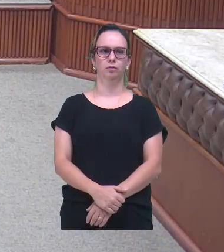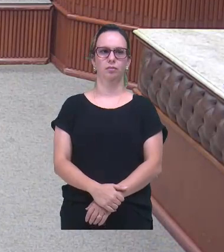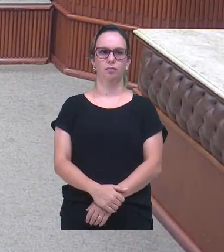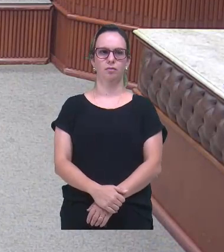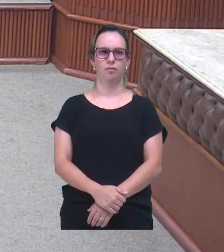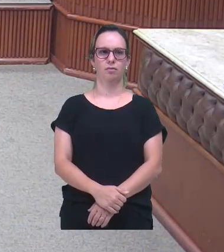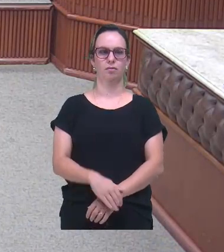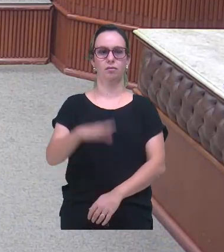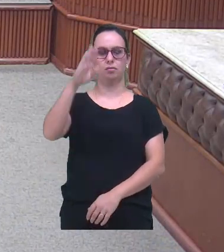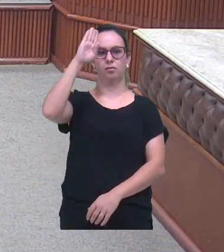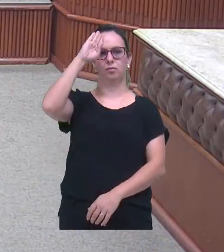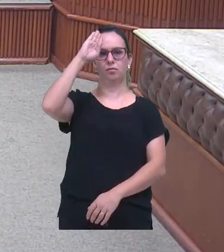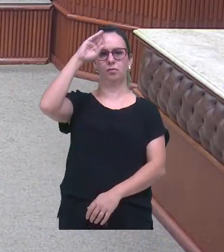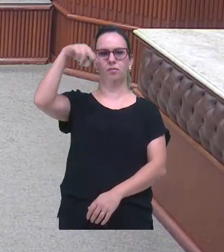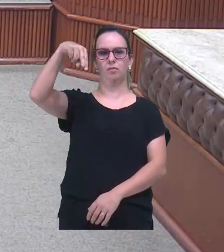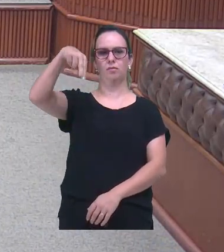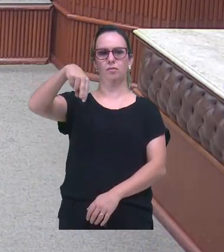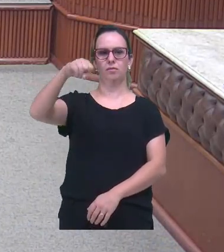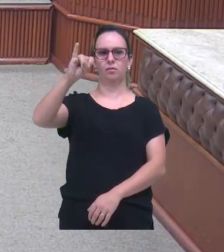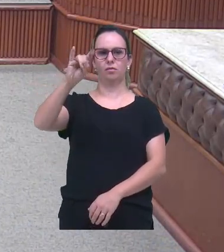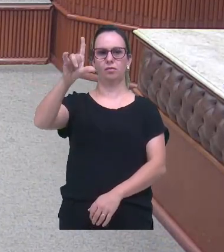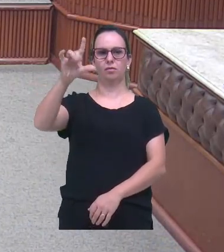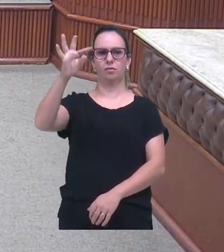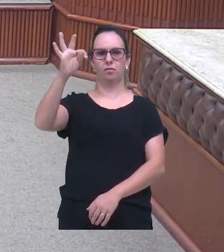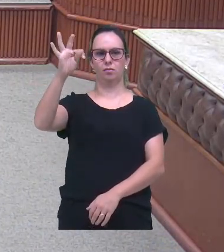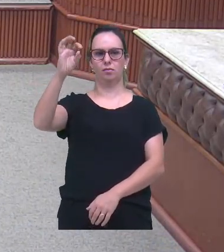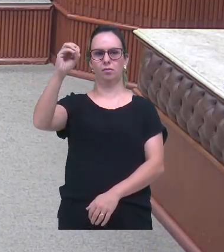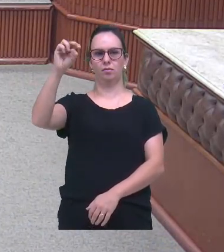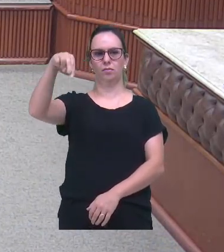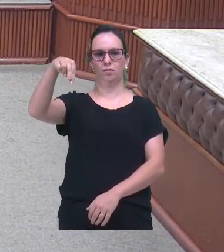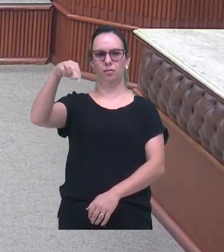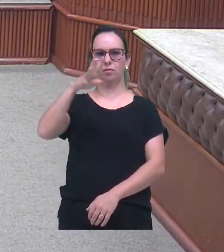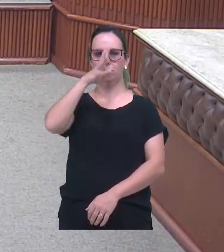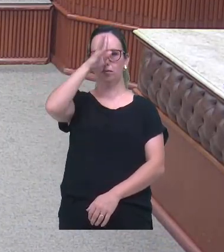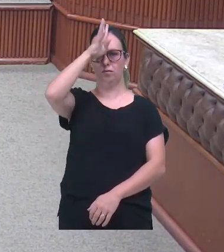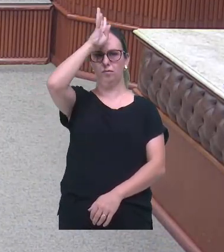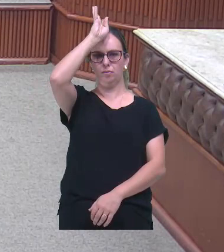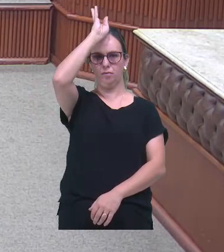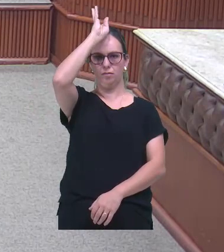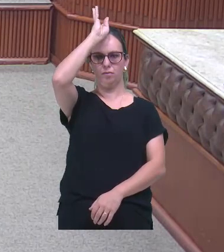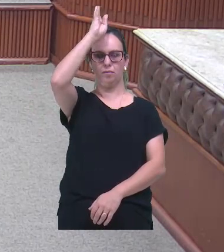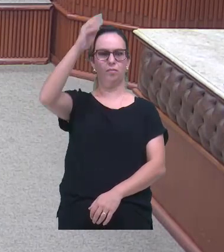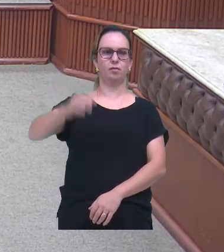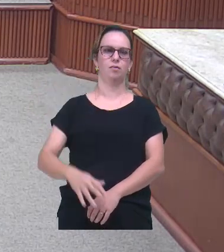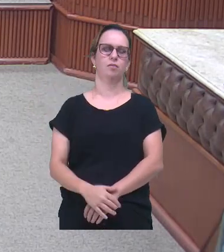Cabo PM Newton Garcia do Nascimento, do Corpo de Bombeiros.